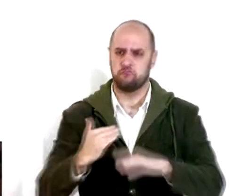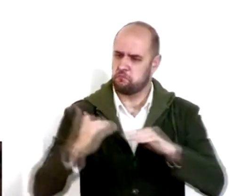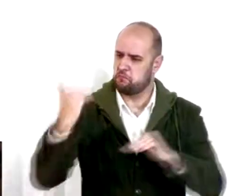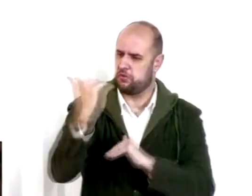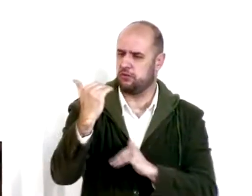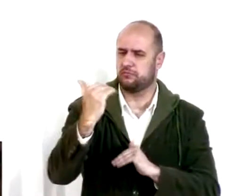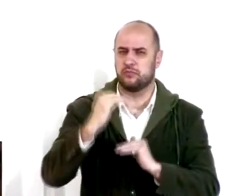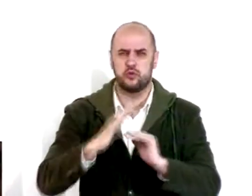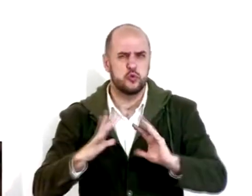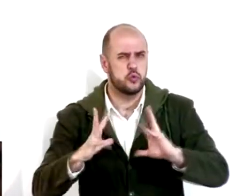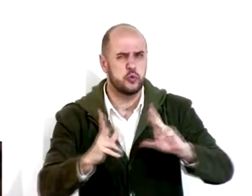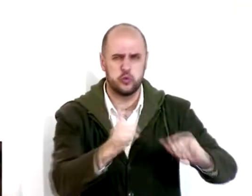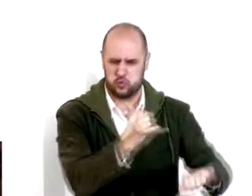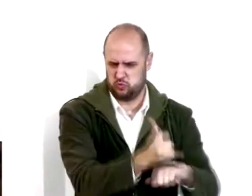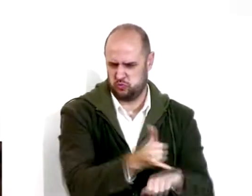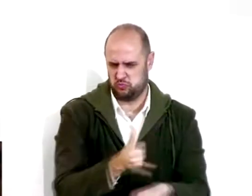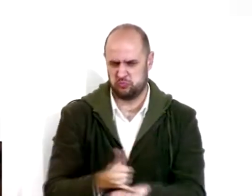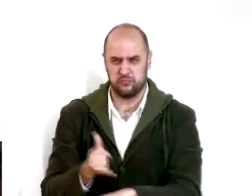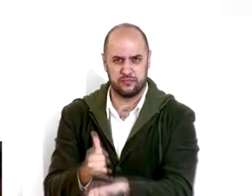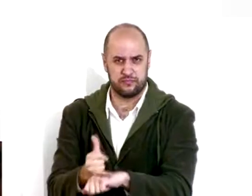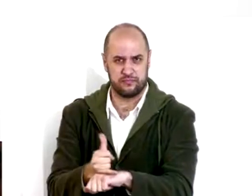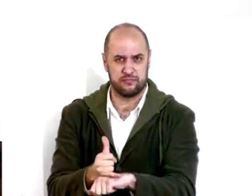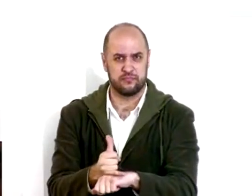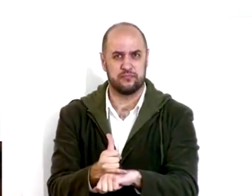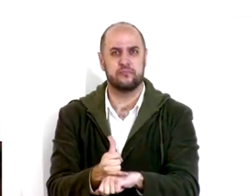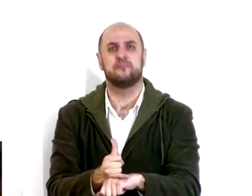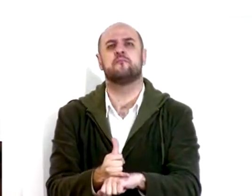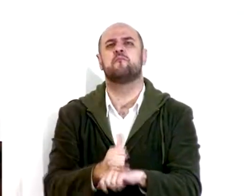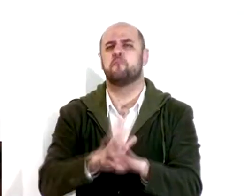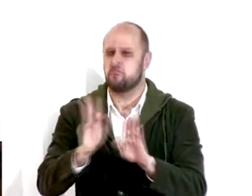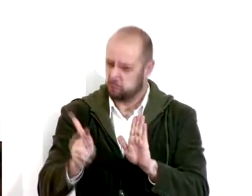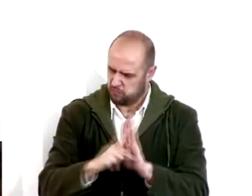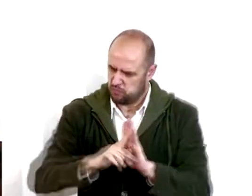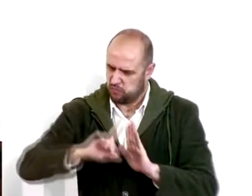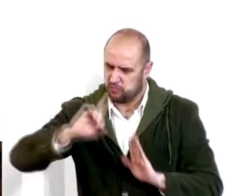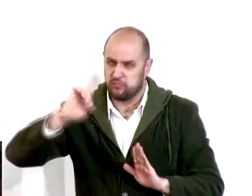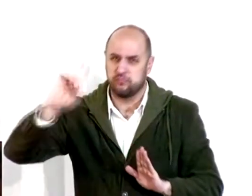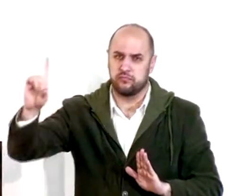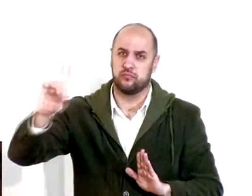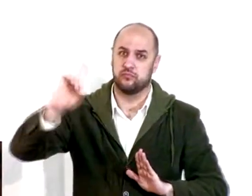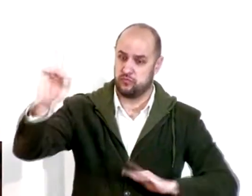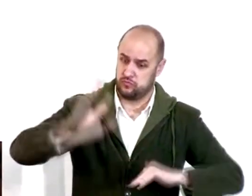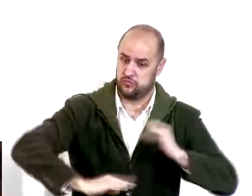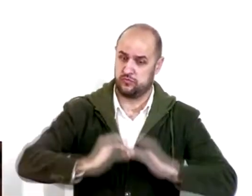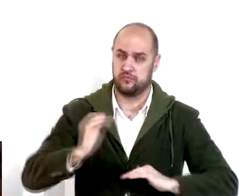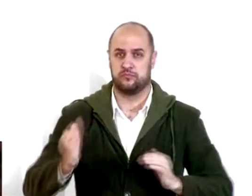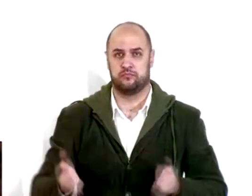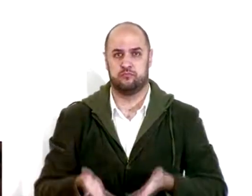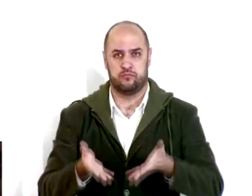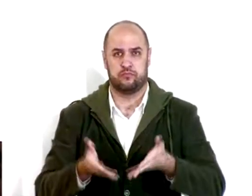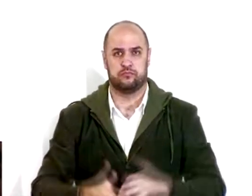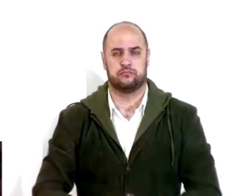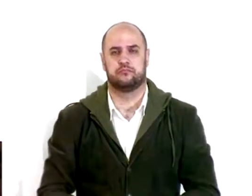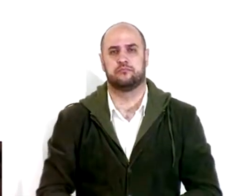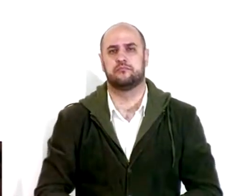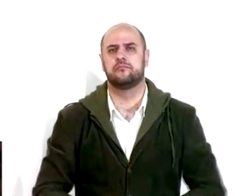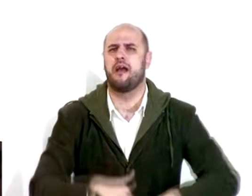a partir deste ensino, é constituída por Deus. Às vezes,